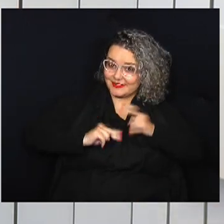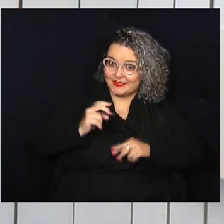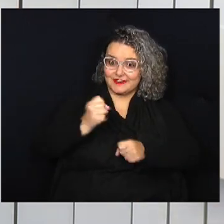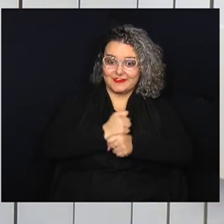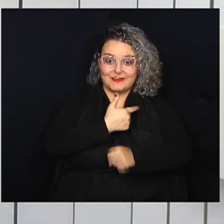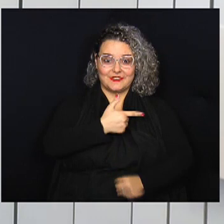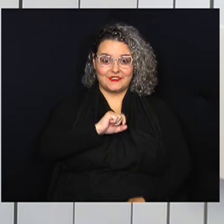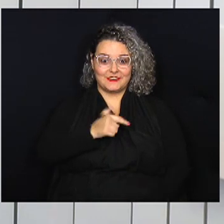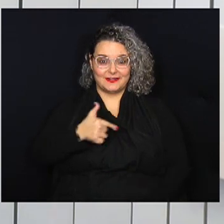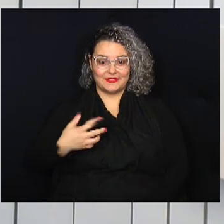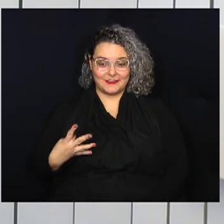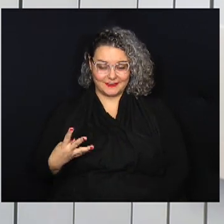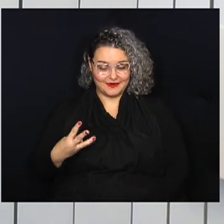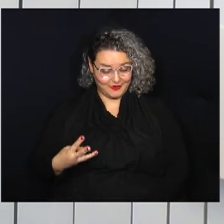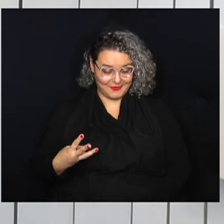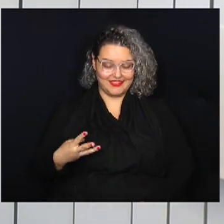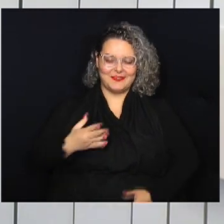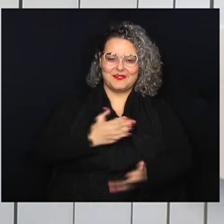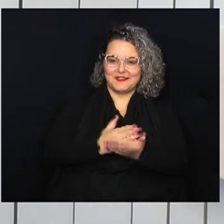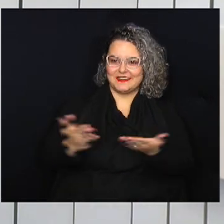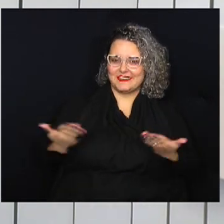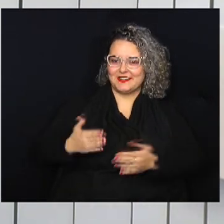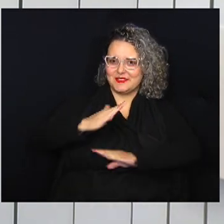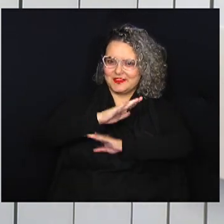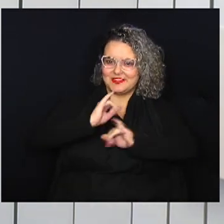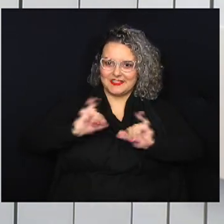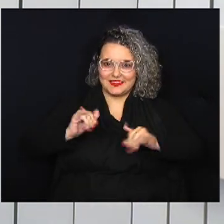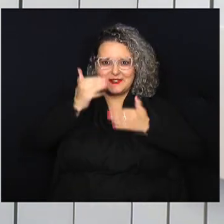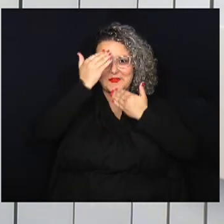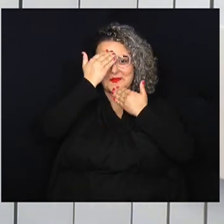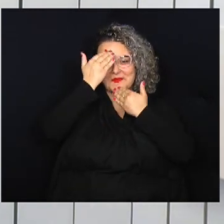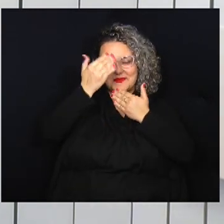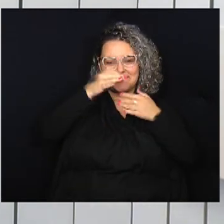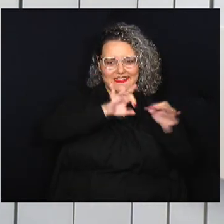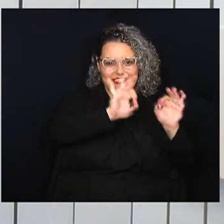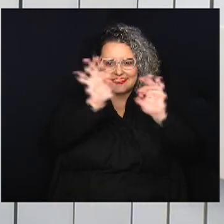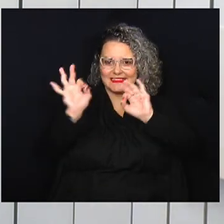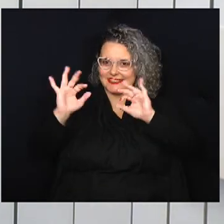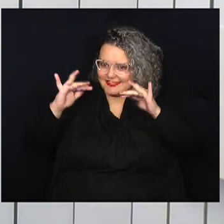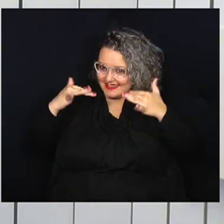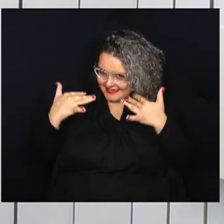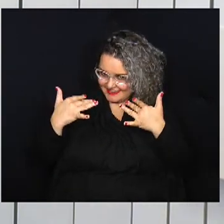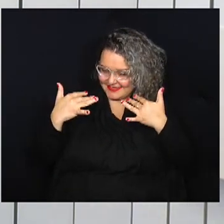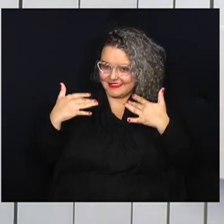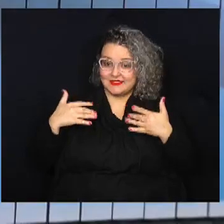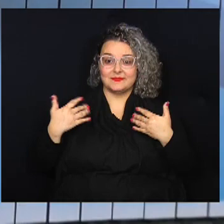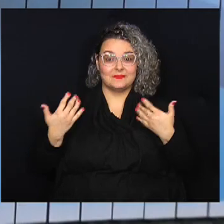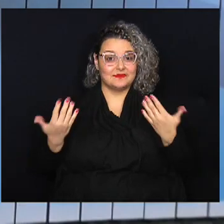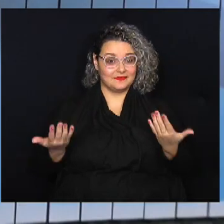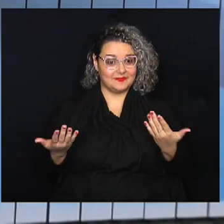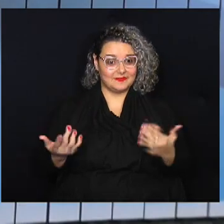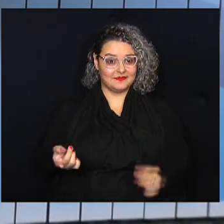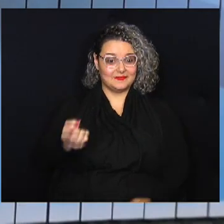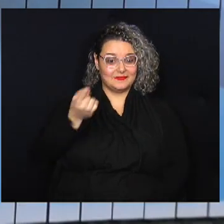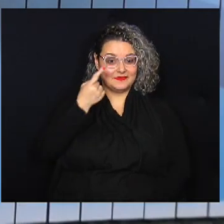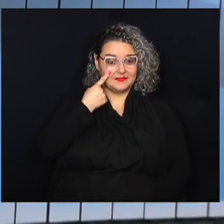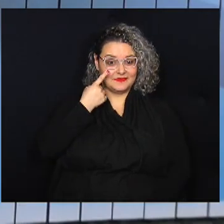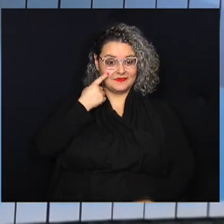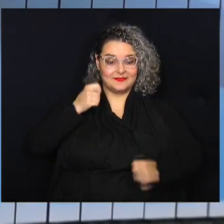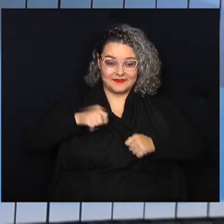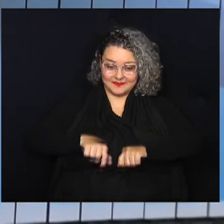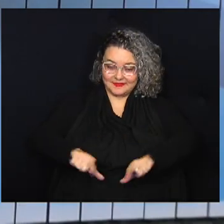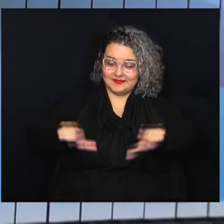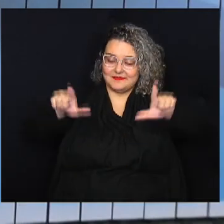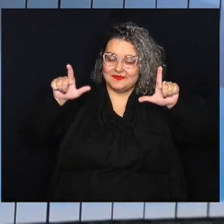2023. Começa agora o Câmara Notícia. Muito obrigado pela sua companhia, pela sua audiência. Confira a